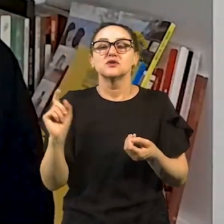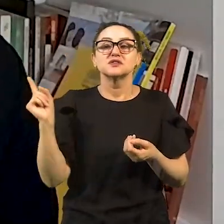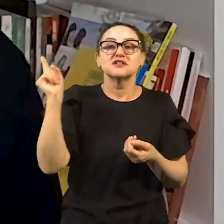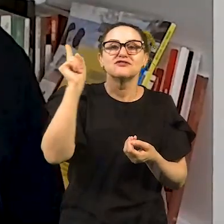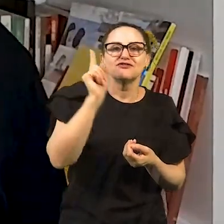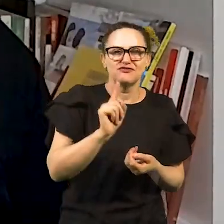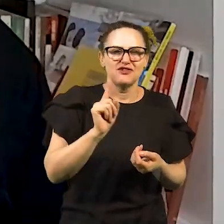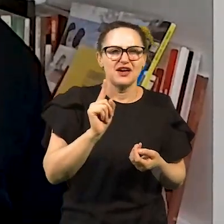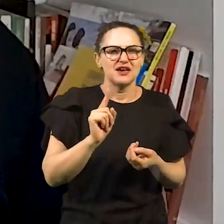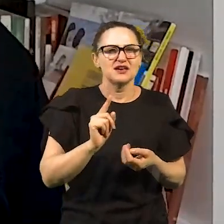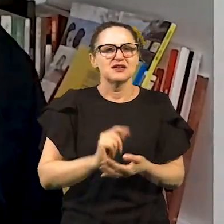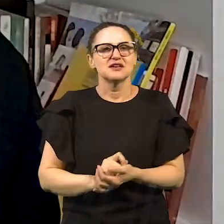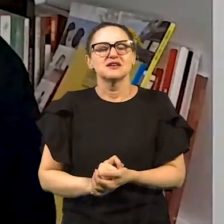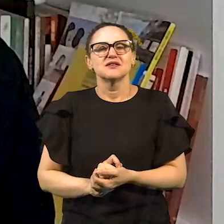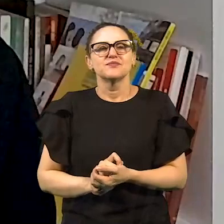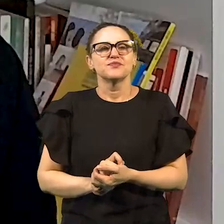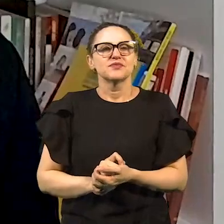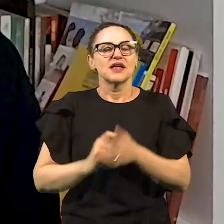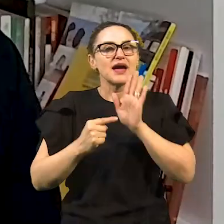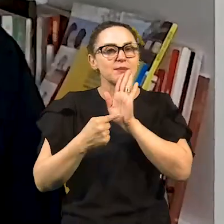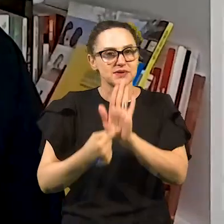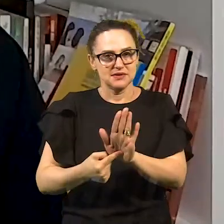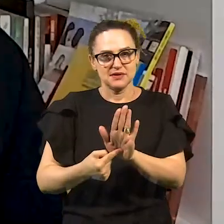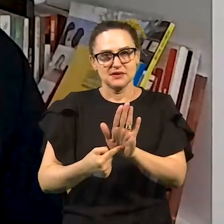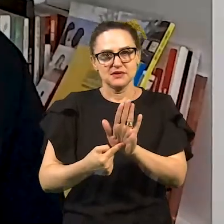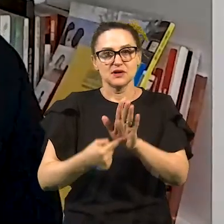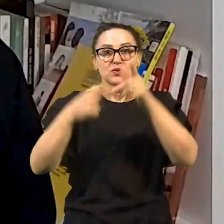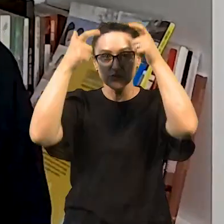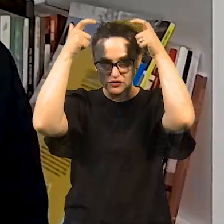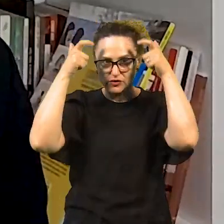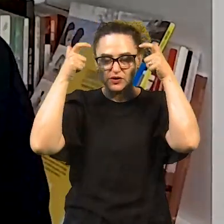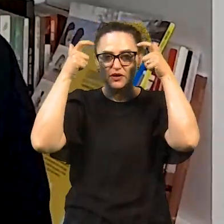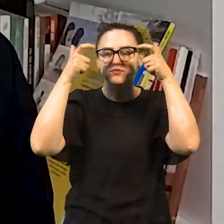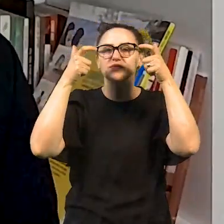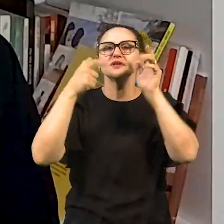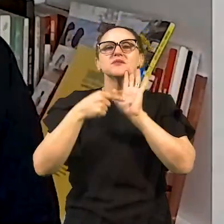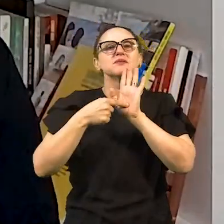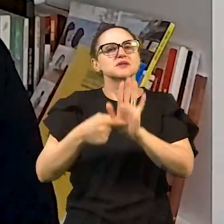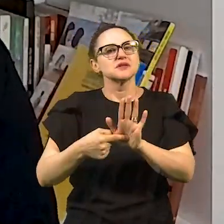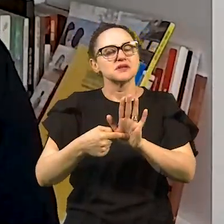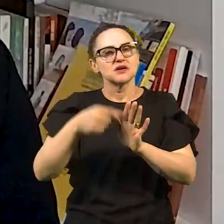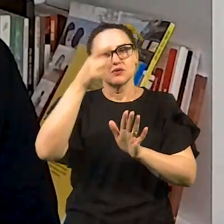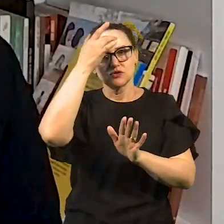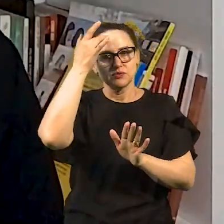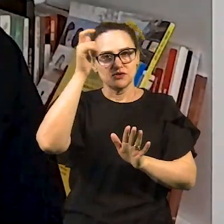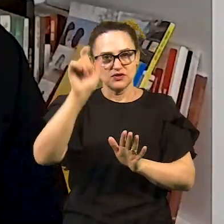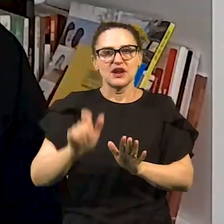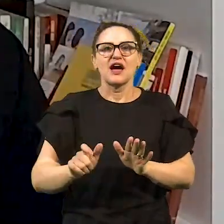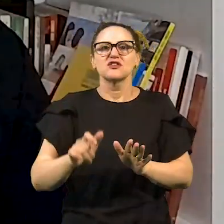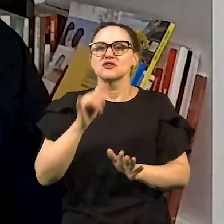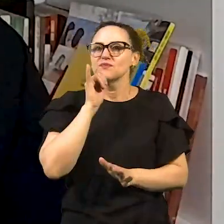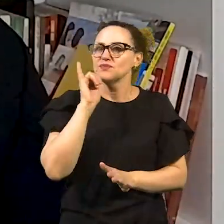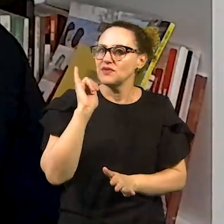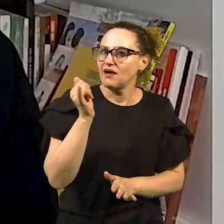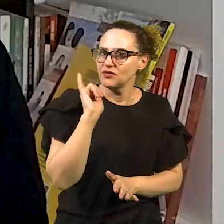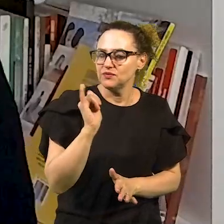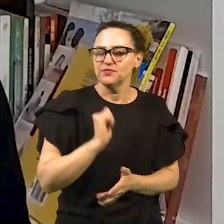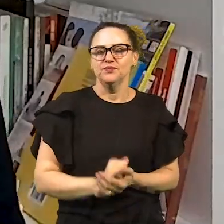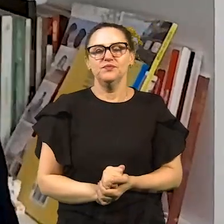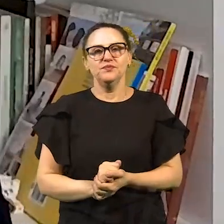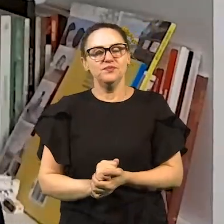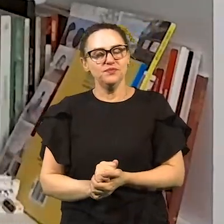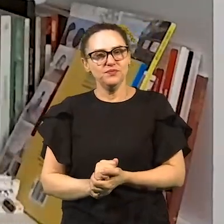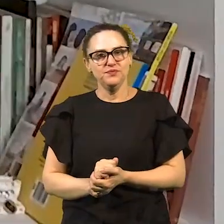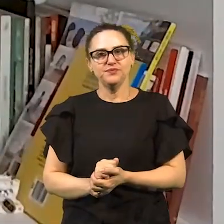E aí isso fica muito claro, tanto na representação do Dom Pedro, quanto na representação do personagem narrador. Da região